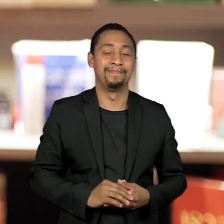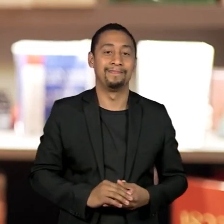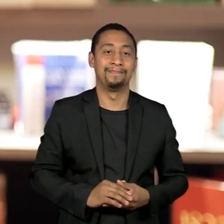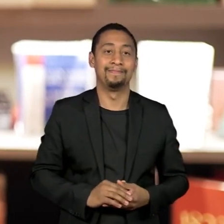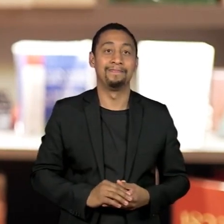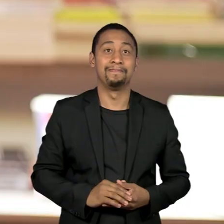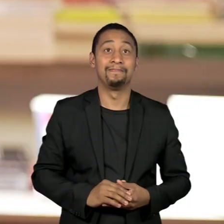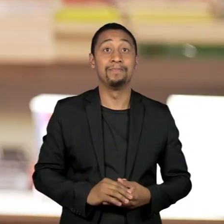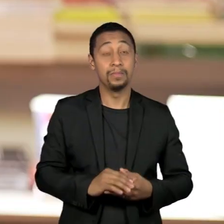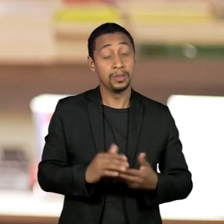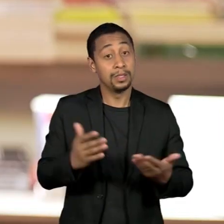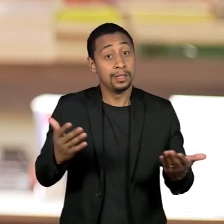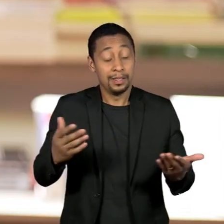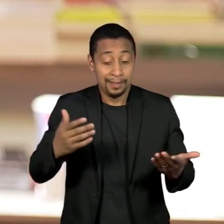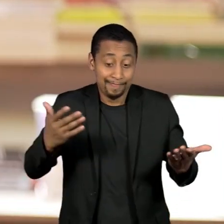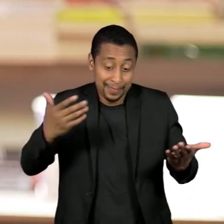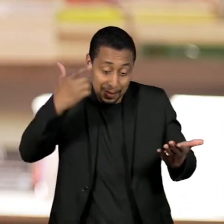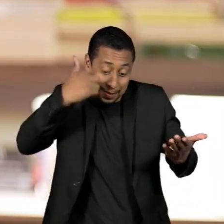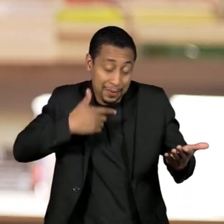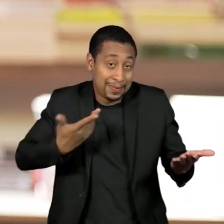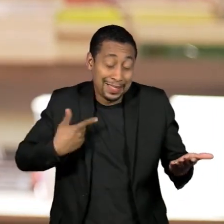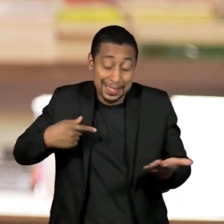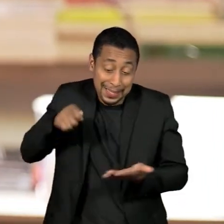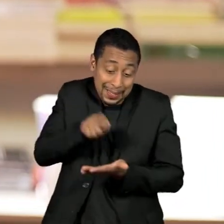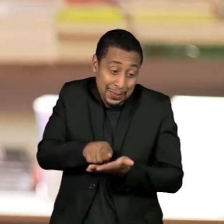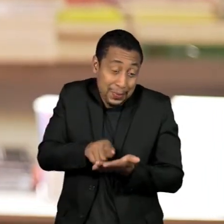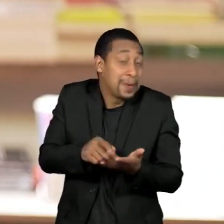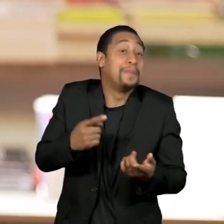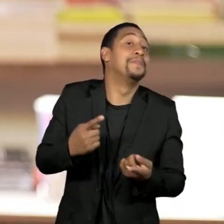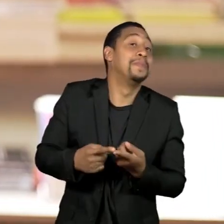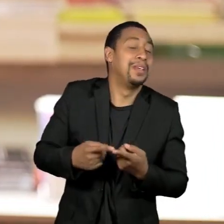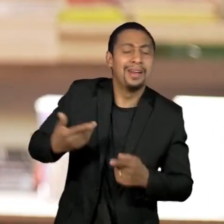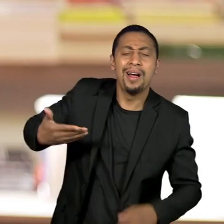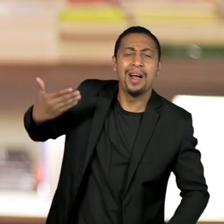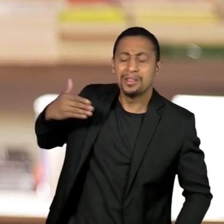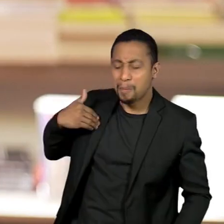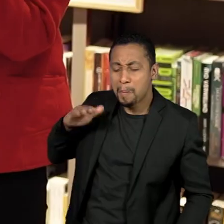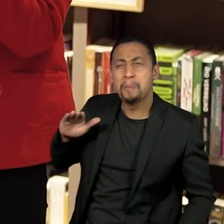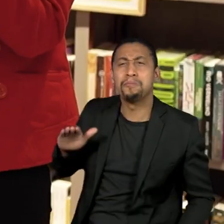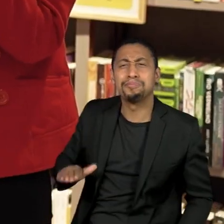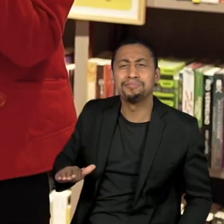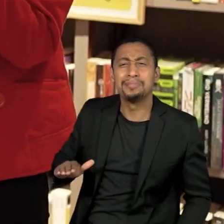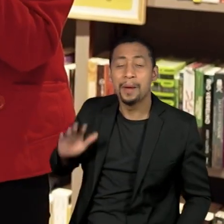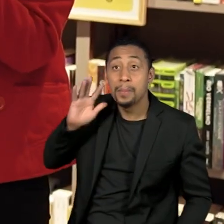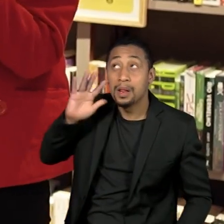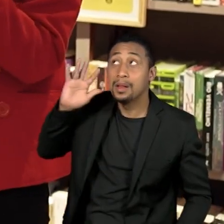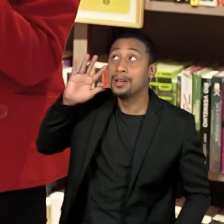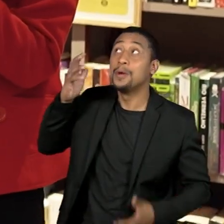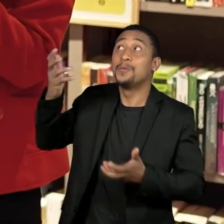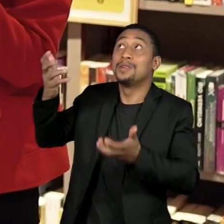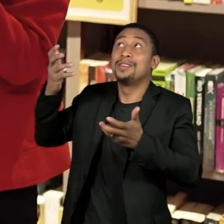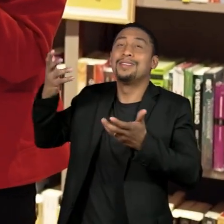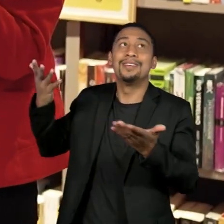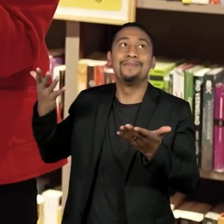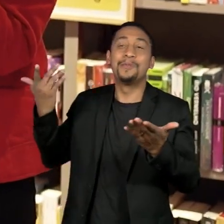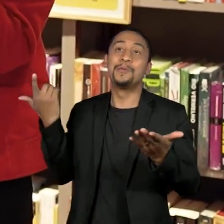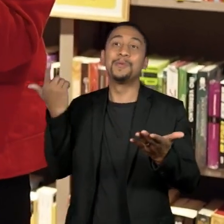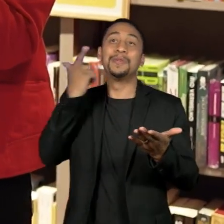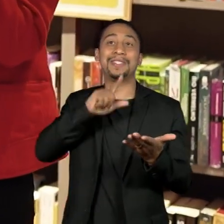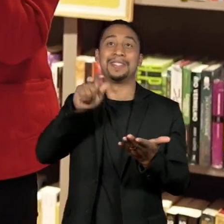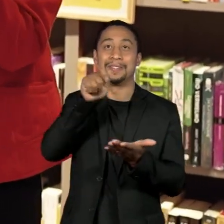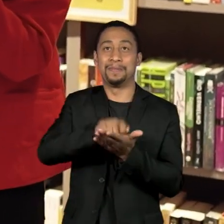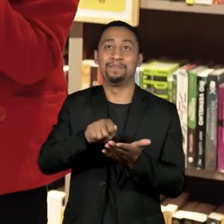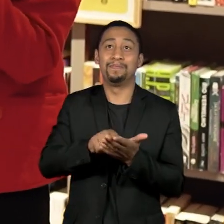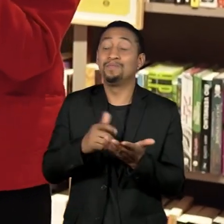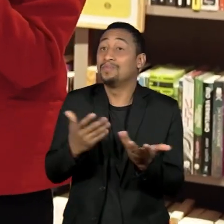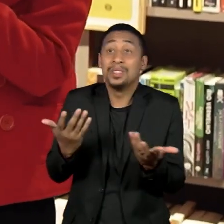Ser escritora, na verdade, é um sonho infantil, um sonho que eu consegui realizar. Não tenho como retribuir, não tenho